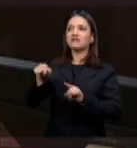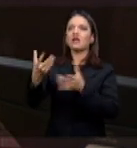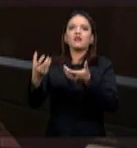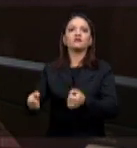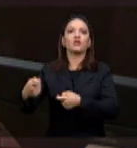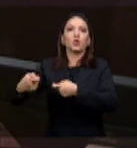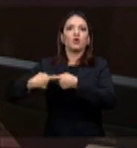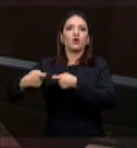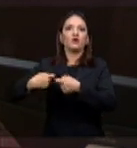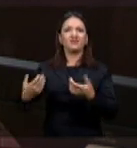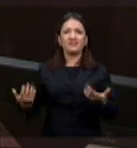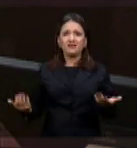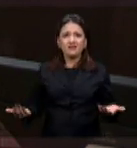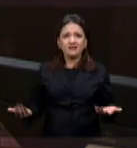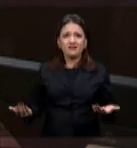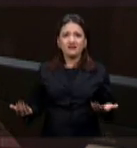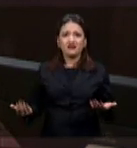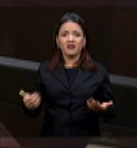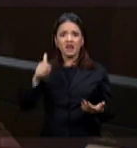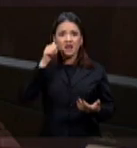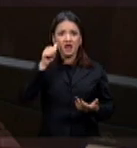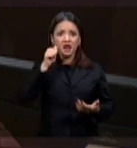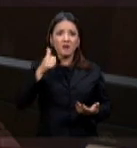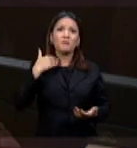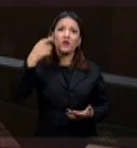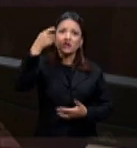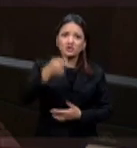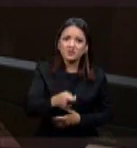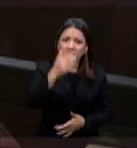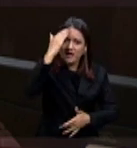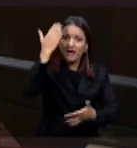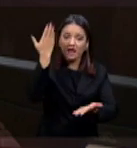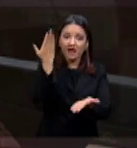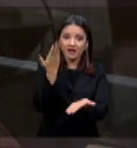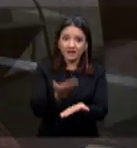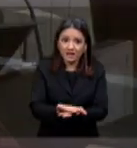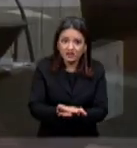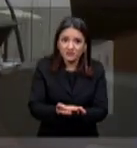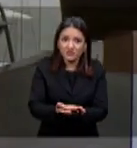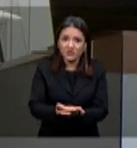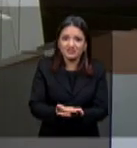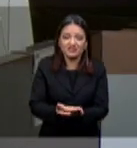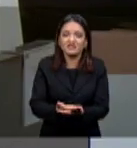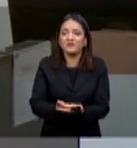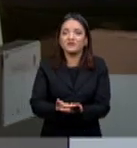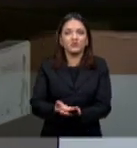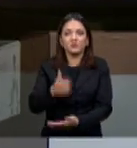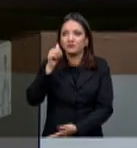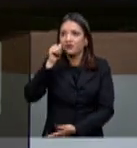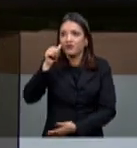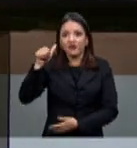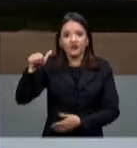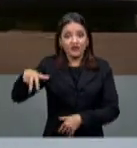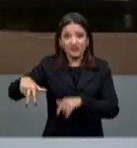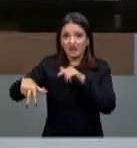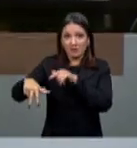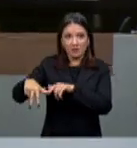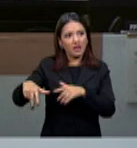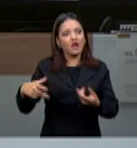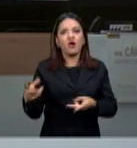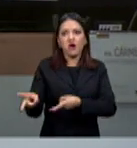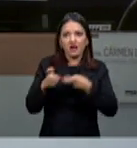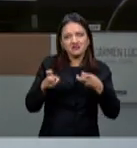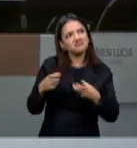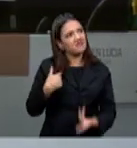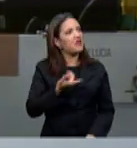consensual. E a juíza acreditou na tese de que uma moça foi ser assaltada, resolveu ter sexo consensual